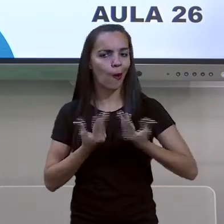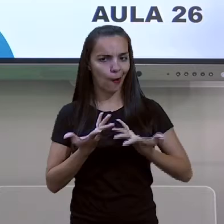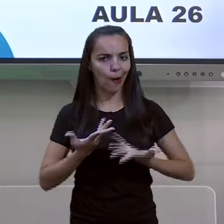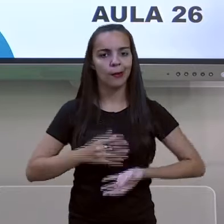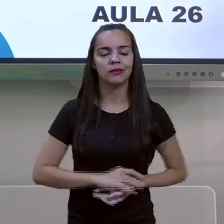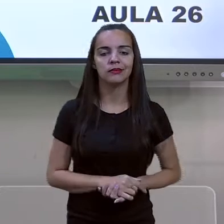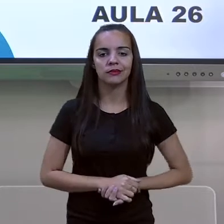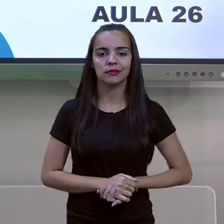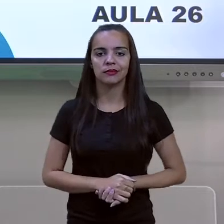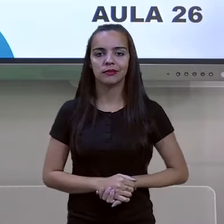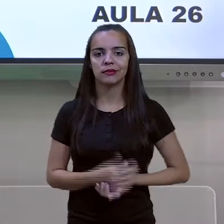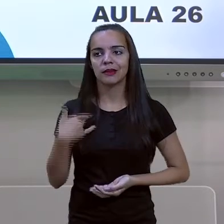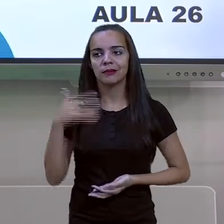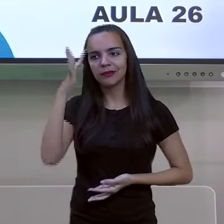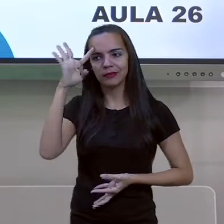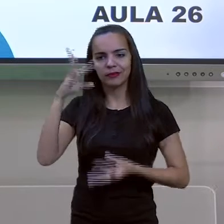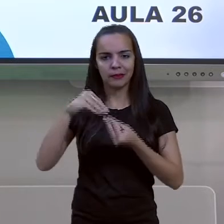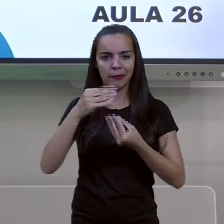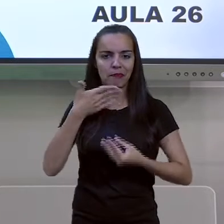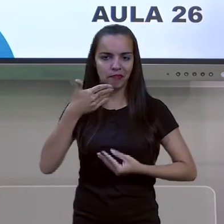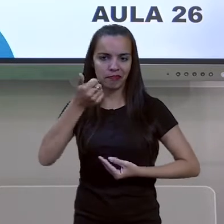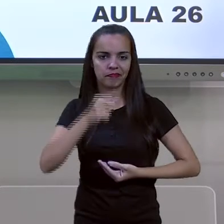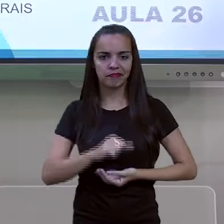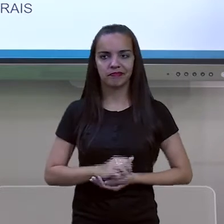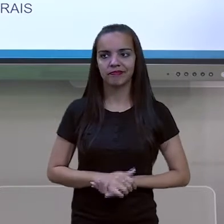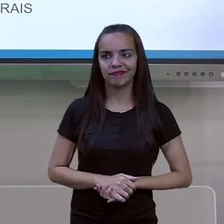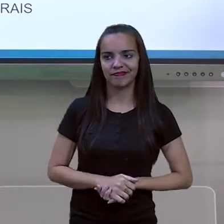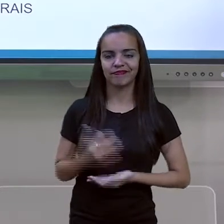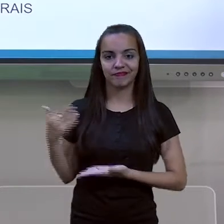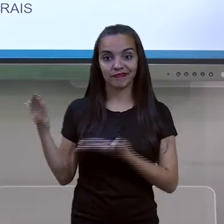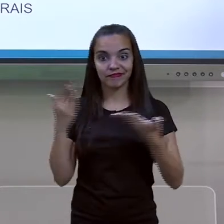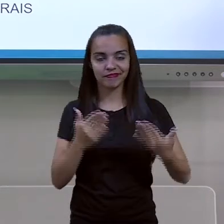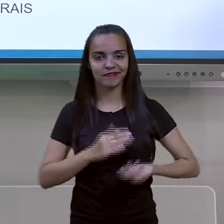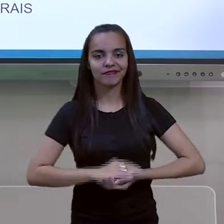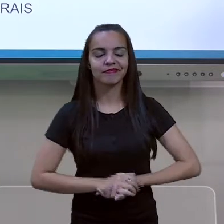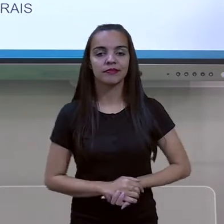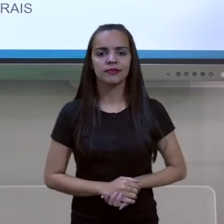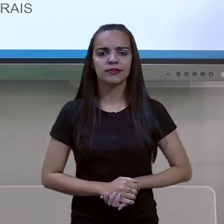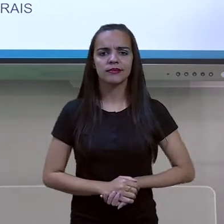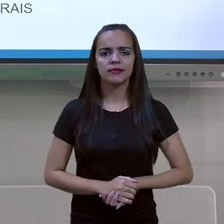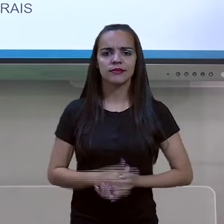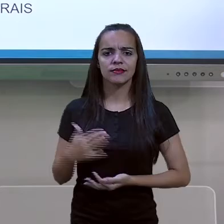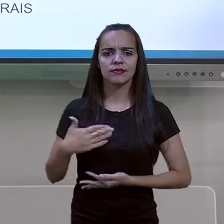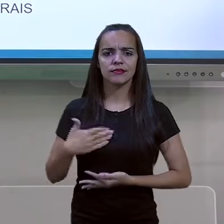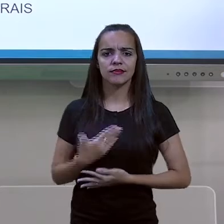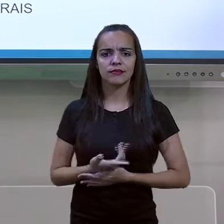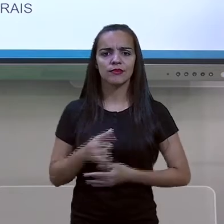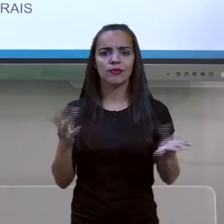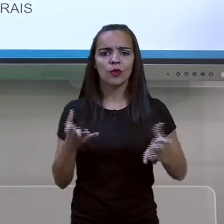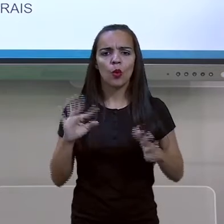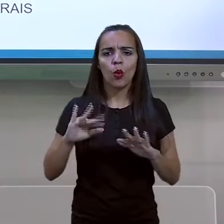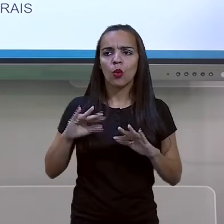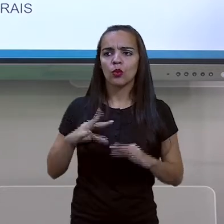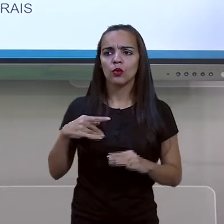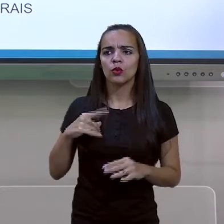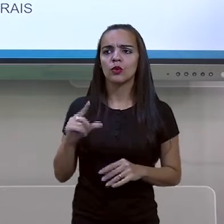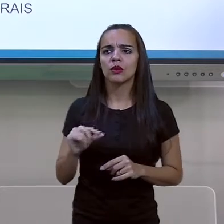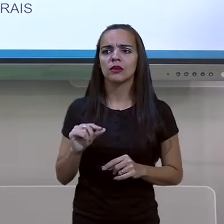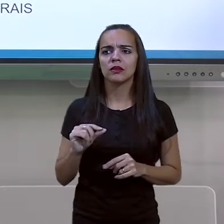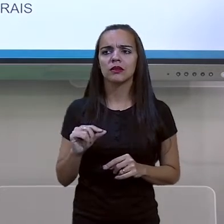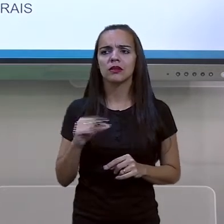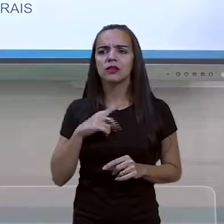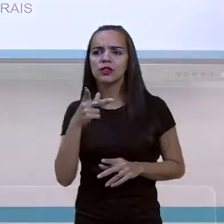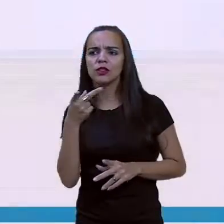um pouquinho mais sobre isso? Vamos dar início à nossa aula? Todos têm uma história que revela